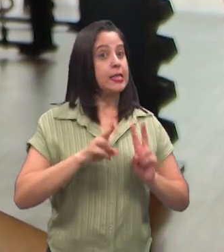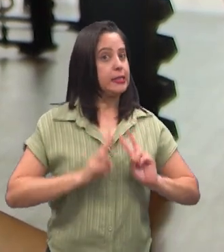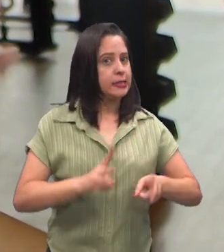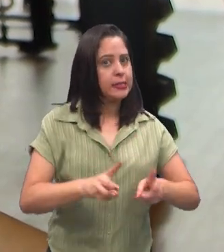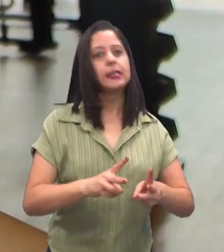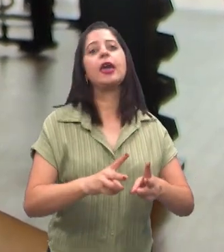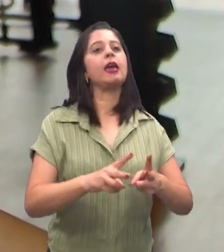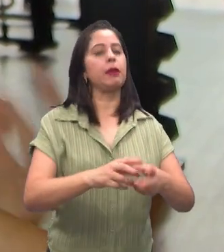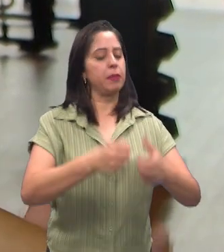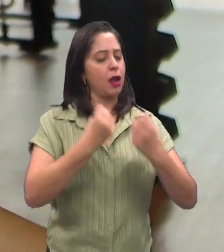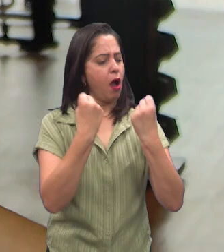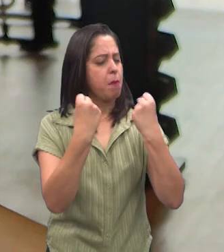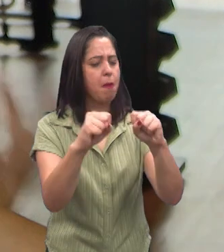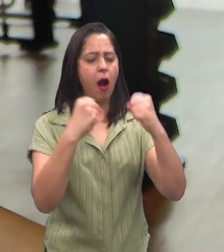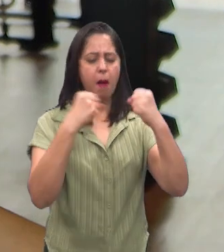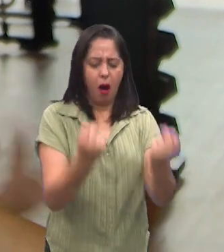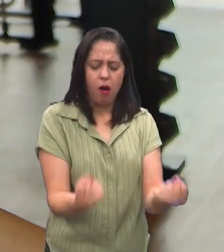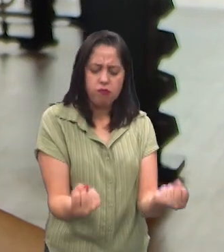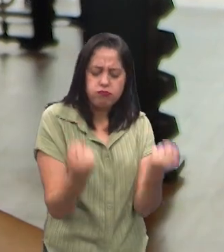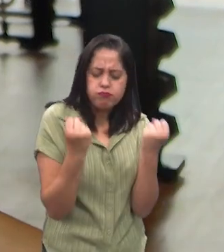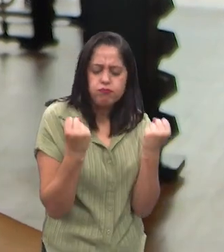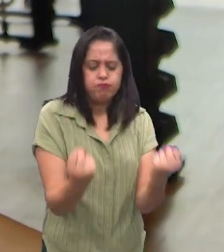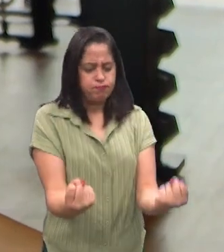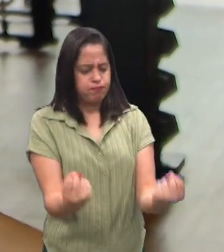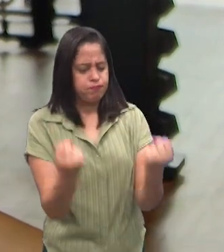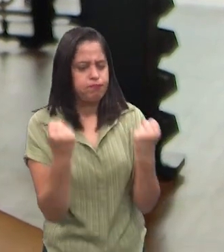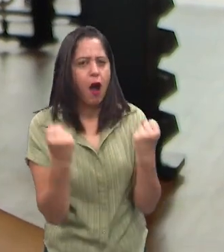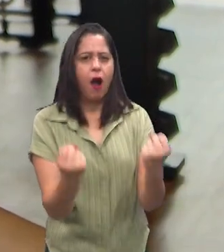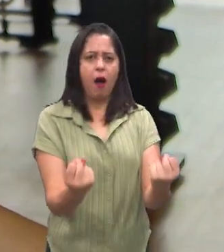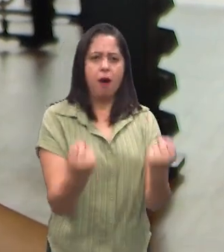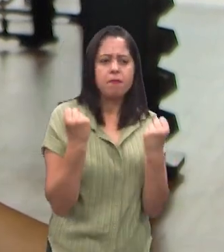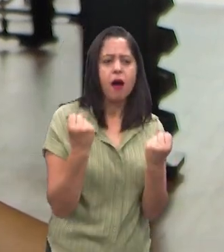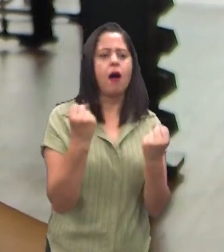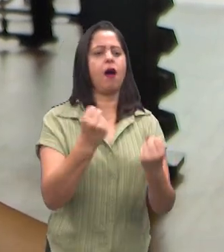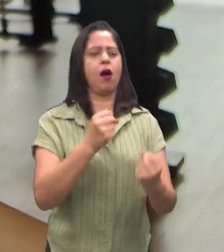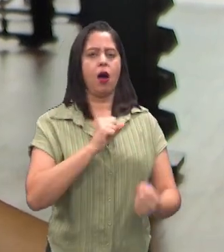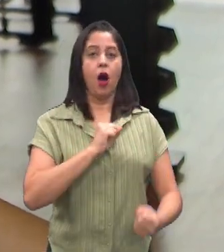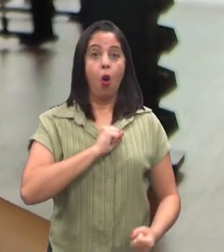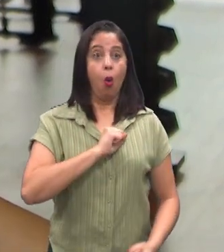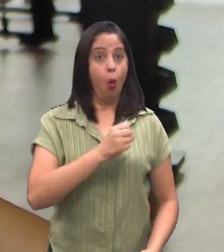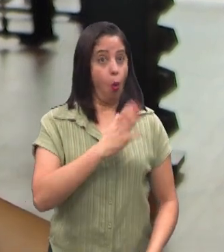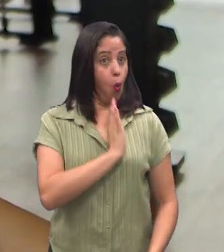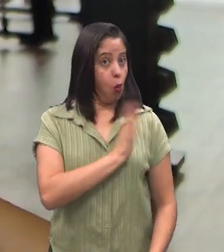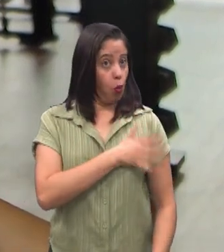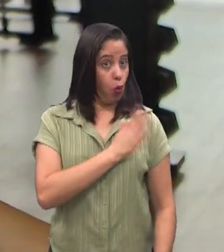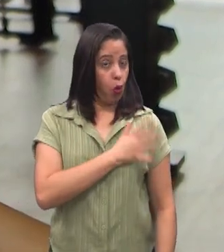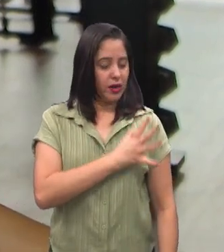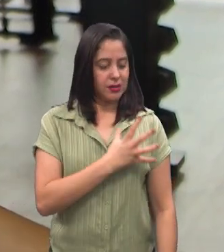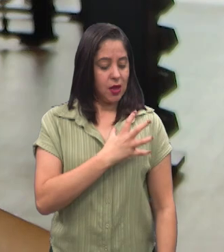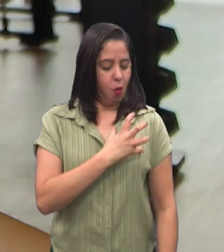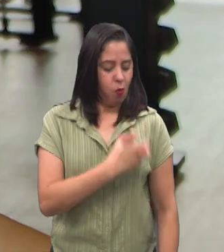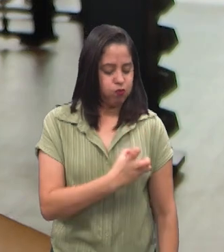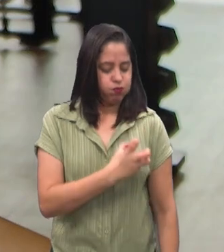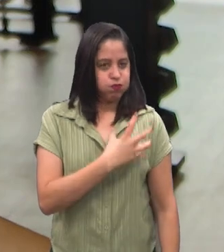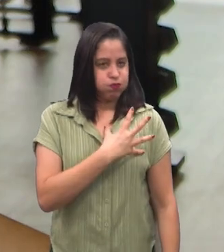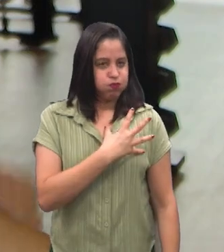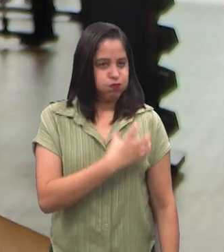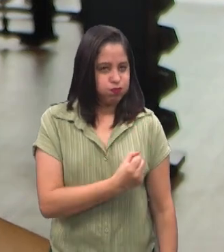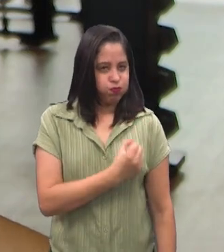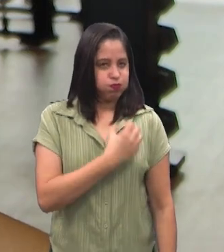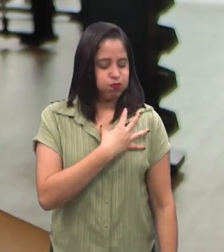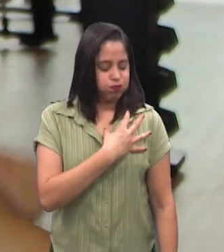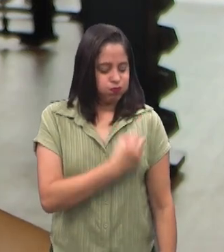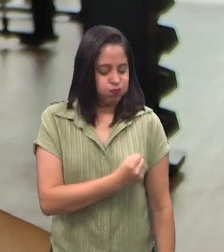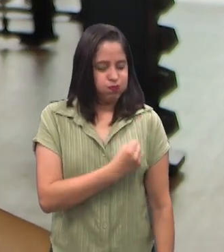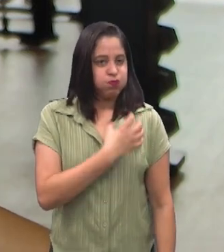de trabalhar essa potência, esse trabalho do nosso coração diretamente, a gente tem, por exemplo, a produção de óxido nítrico, que ajuda a